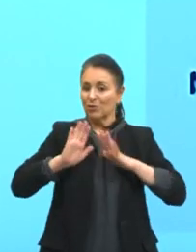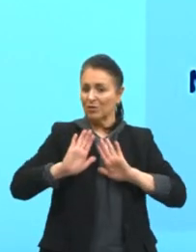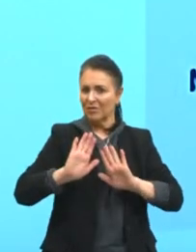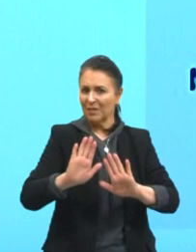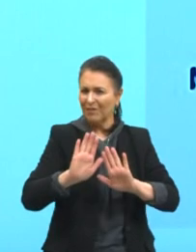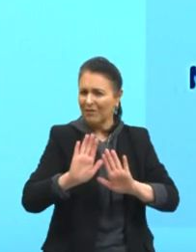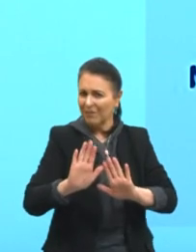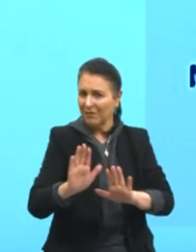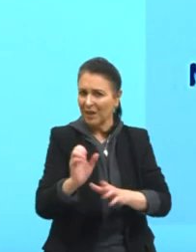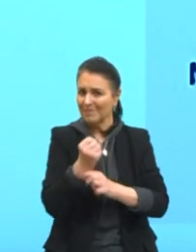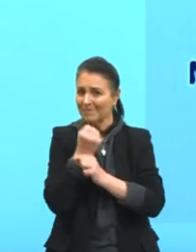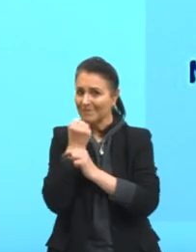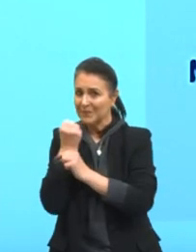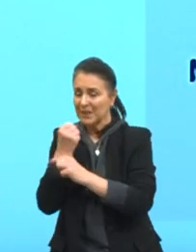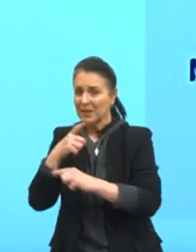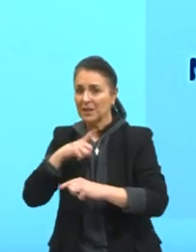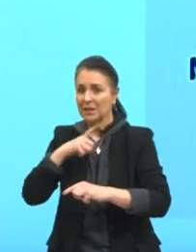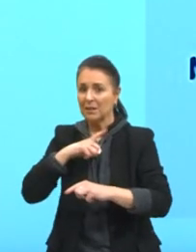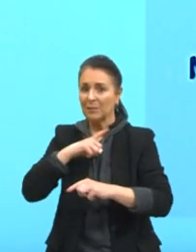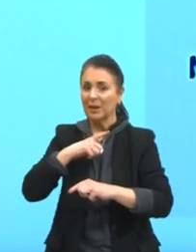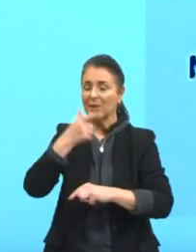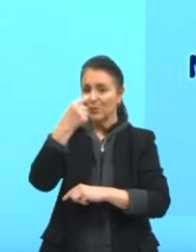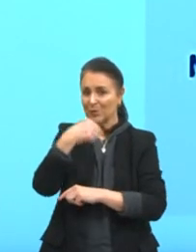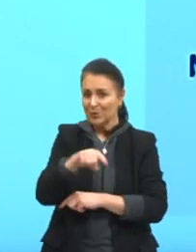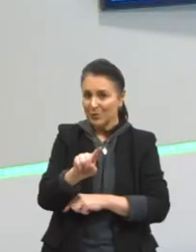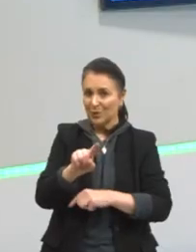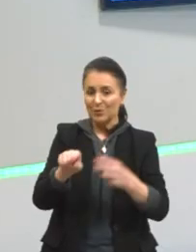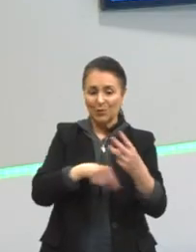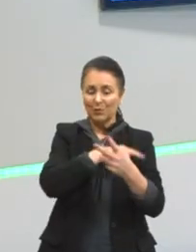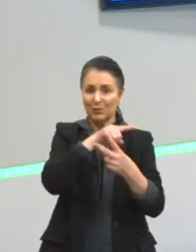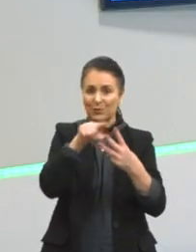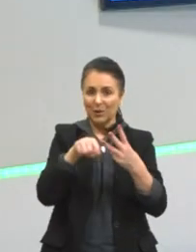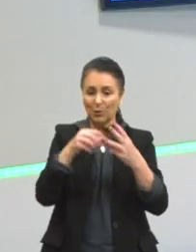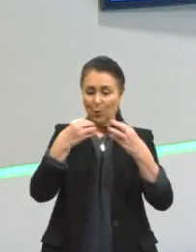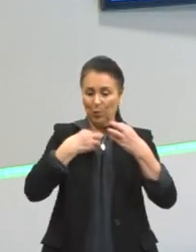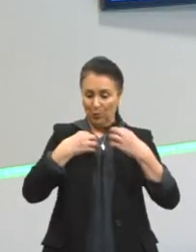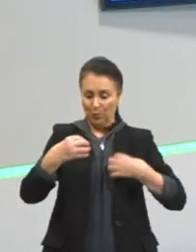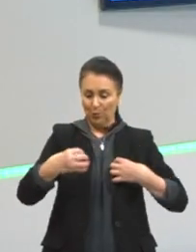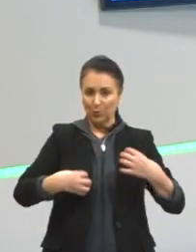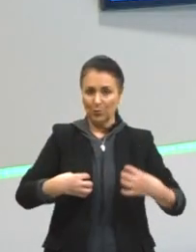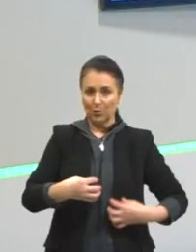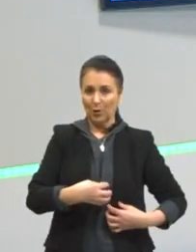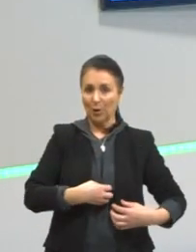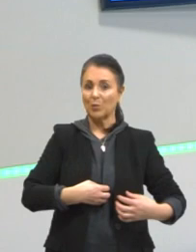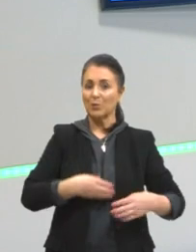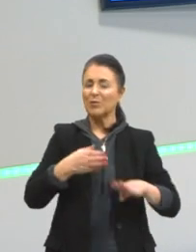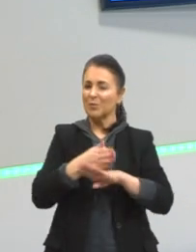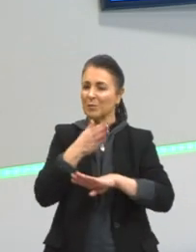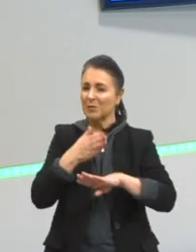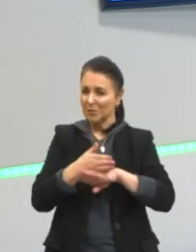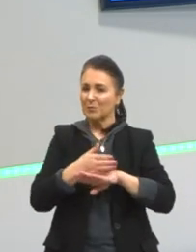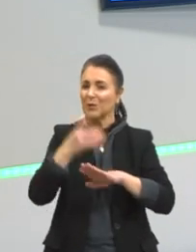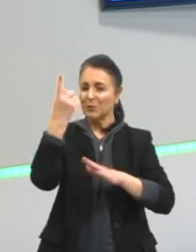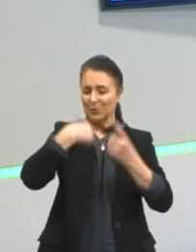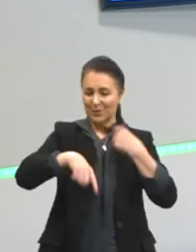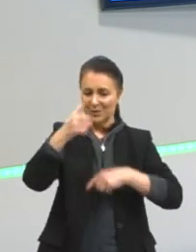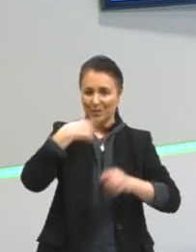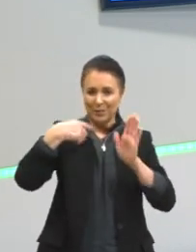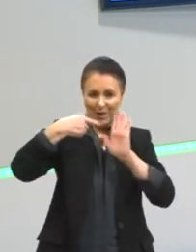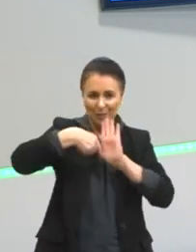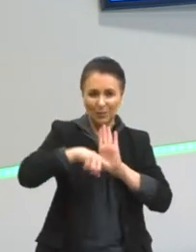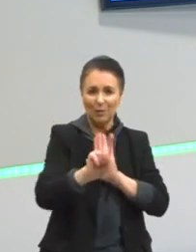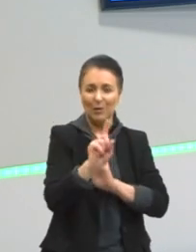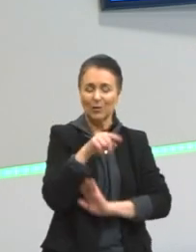mas nem foi modos e vasos linfáticos então esses são os órgãos que fazem parte do nosso sistema imunológico